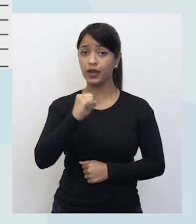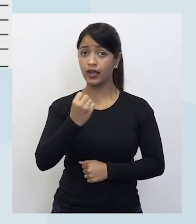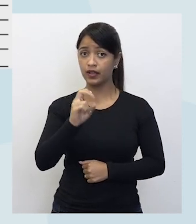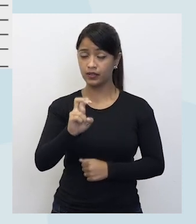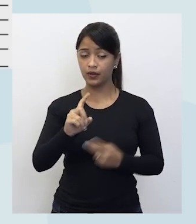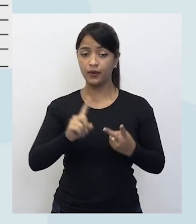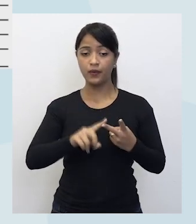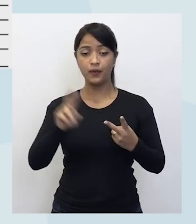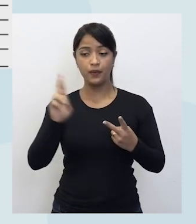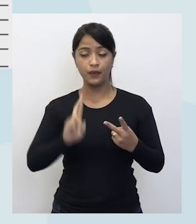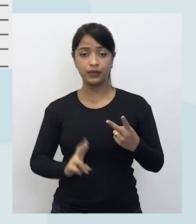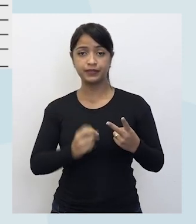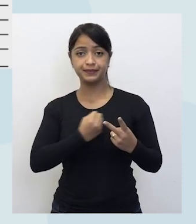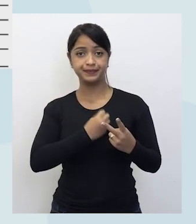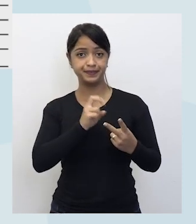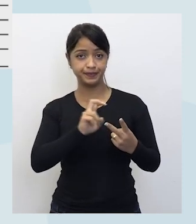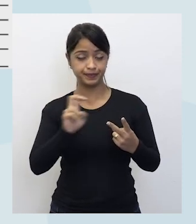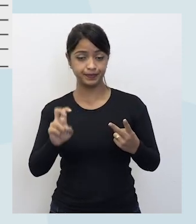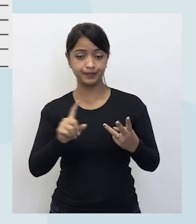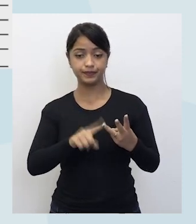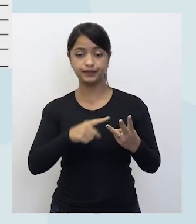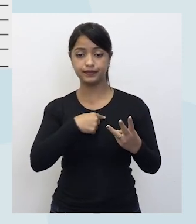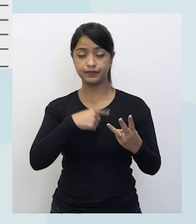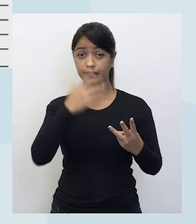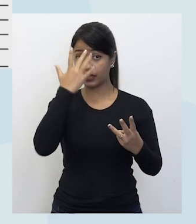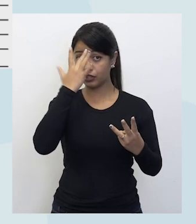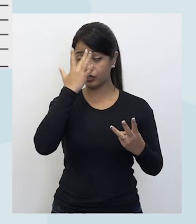temos a Rússia, 55, a Índia,